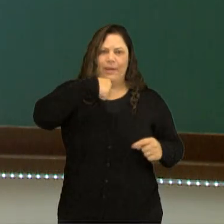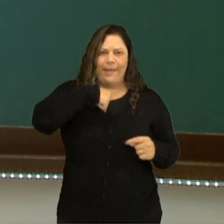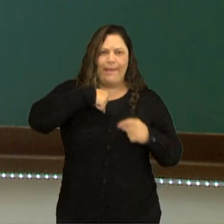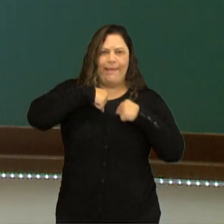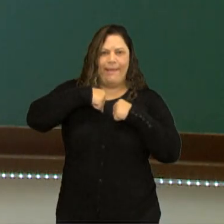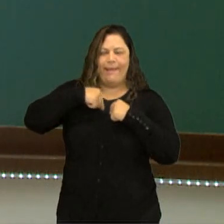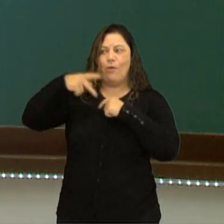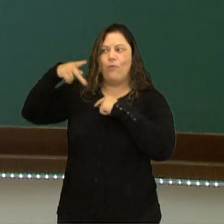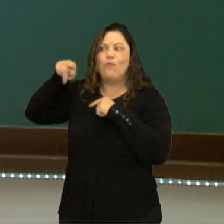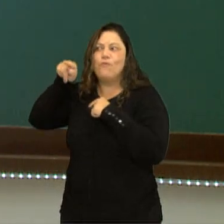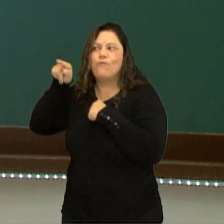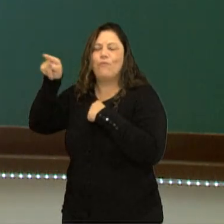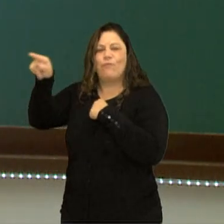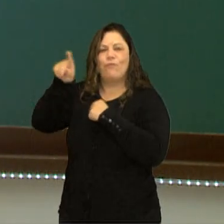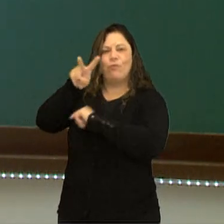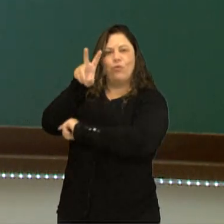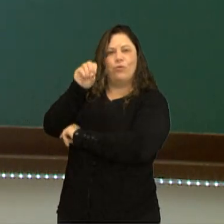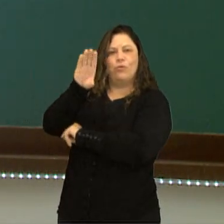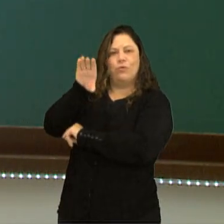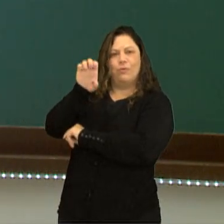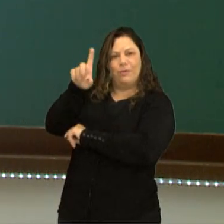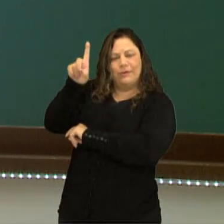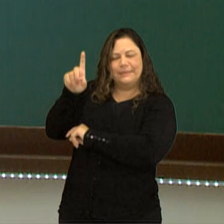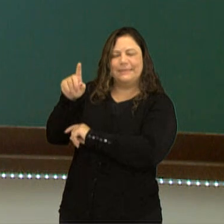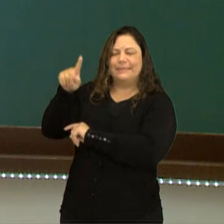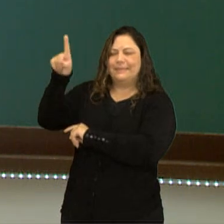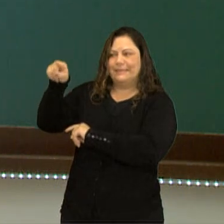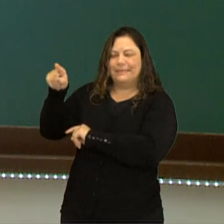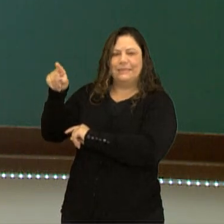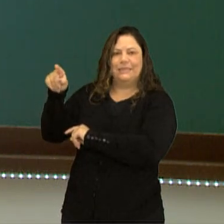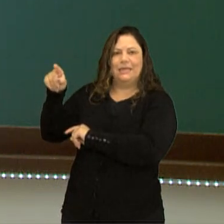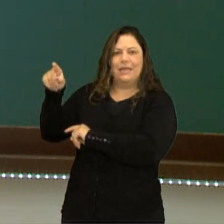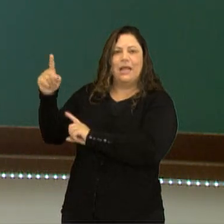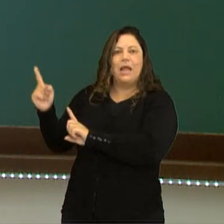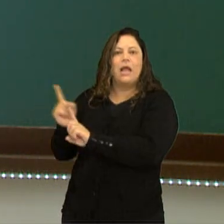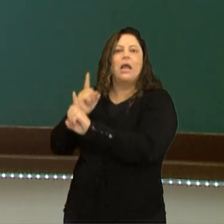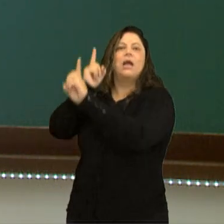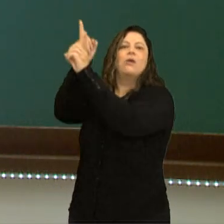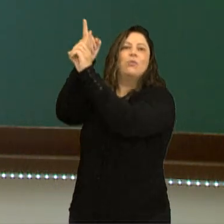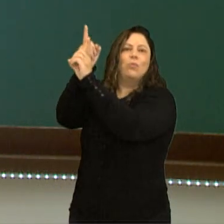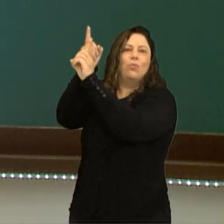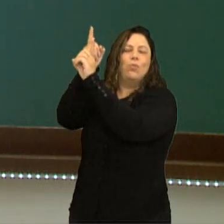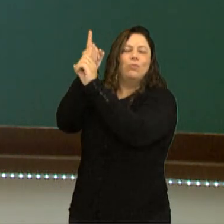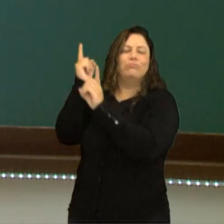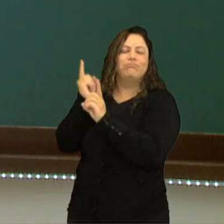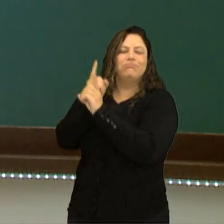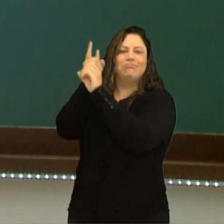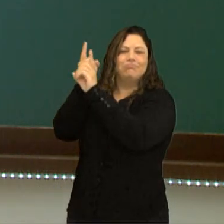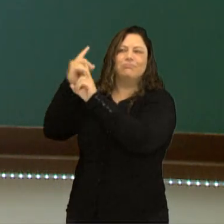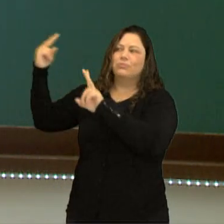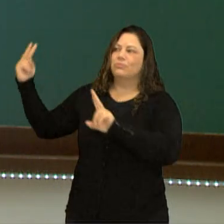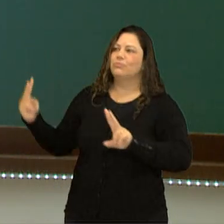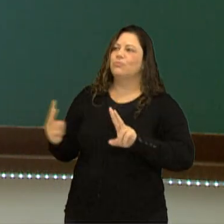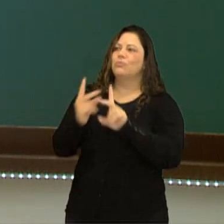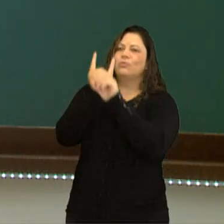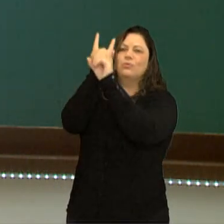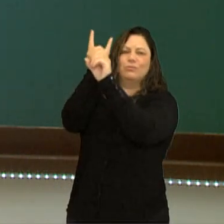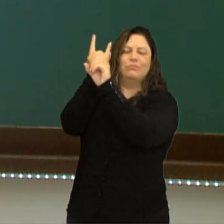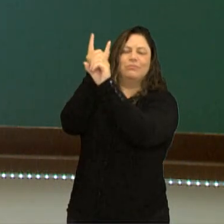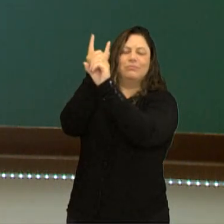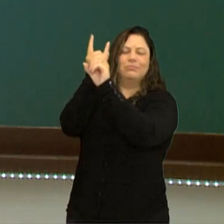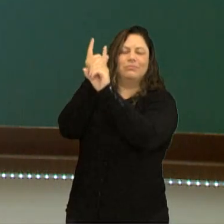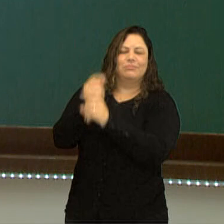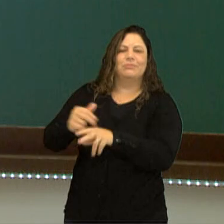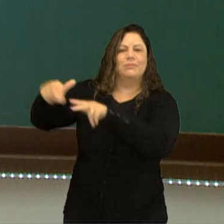teus, quando você, resolvem se encontrar. Isso aí, quando há um encontro desses dois, do eu lírico com o seu